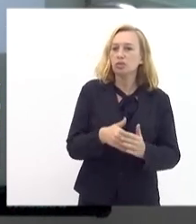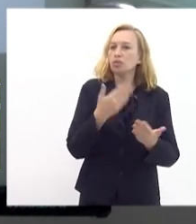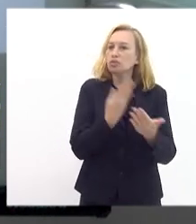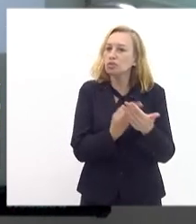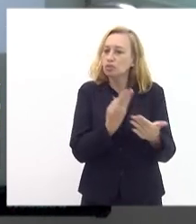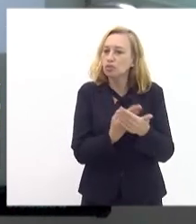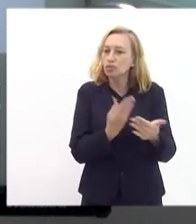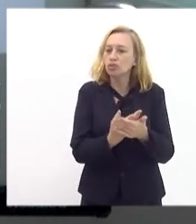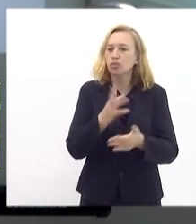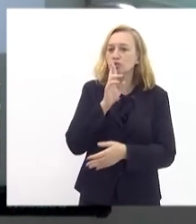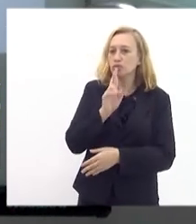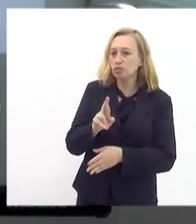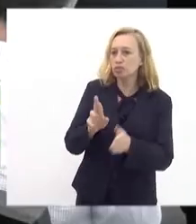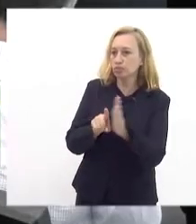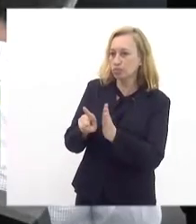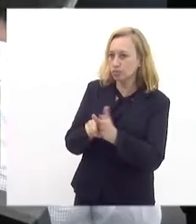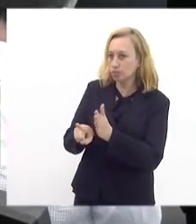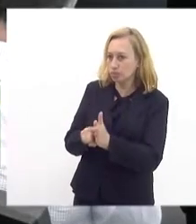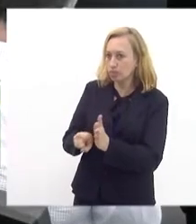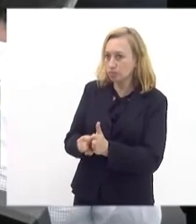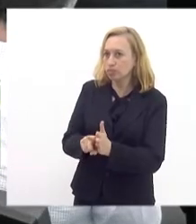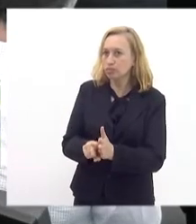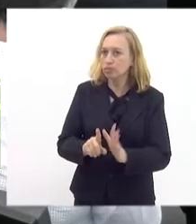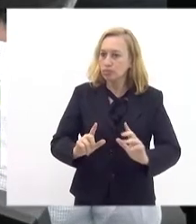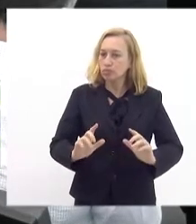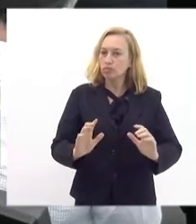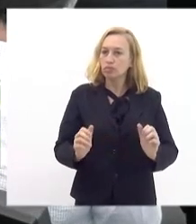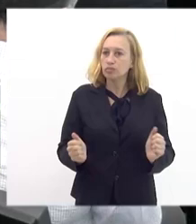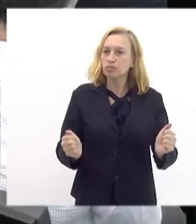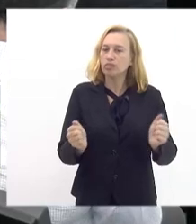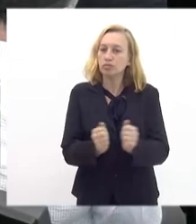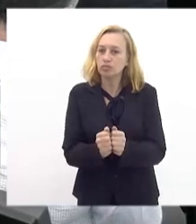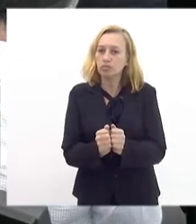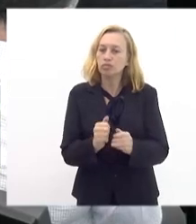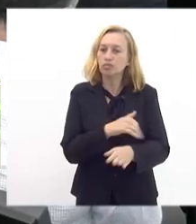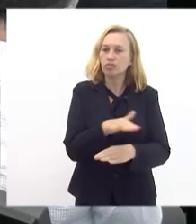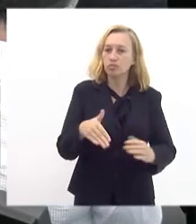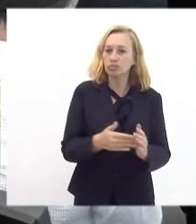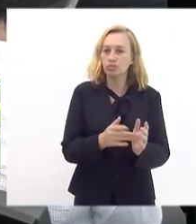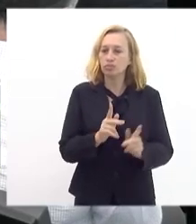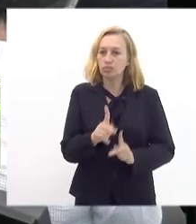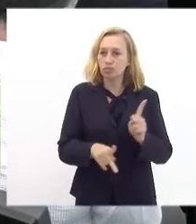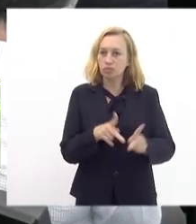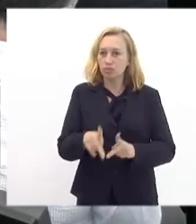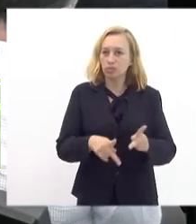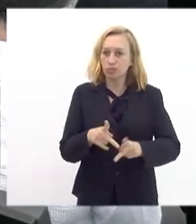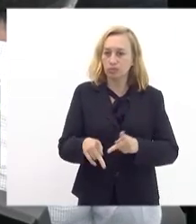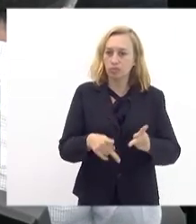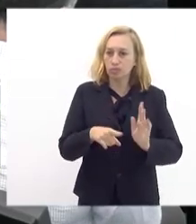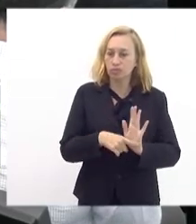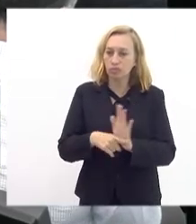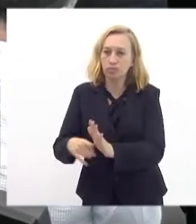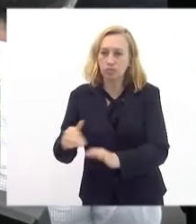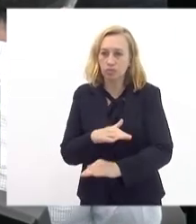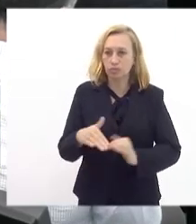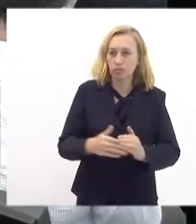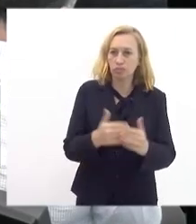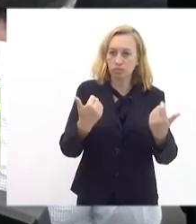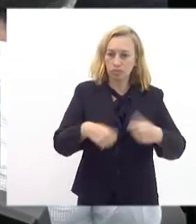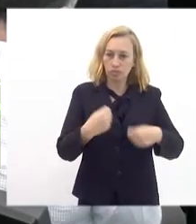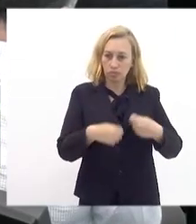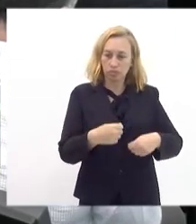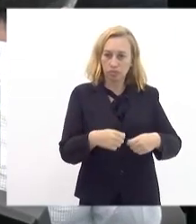os estudos Vamos responder às perguntas vamos nos interagir com todos os comunidades e atender a todos os requisitos que forem